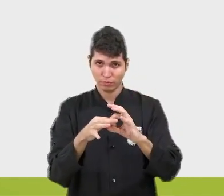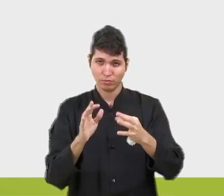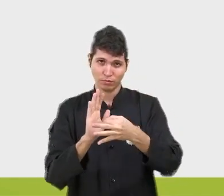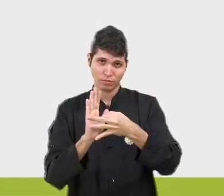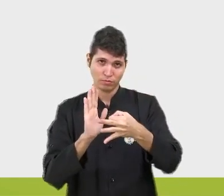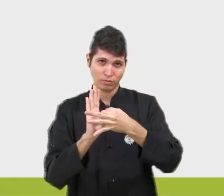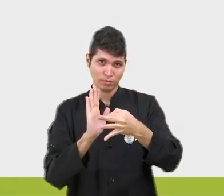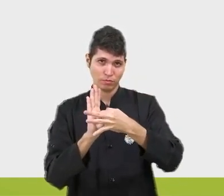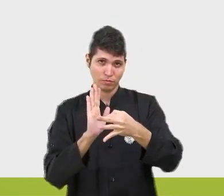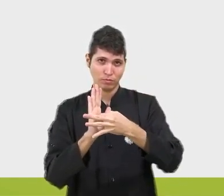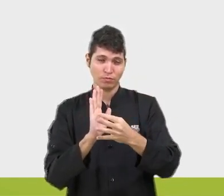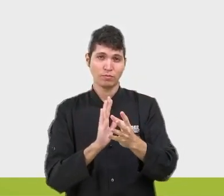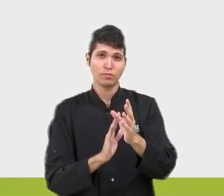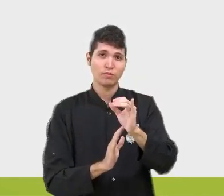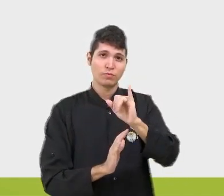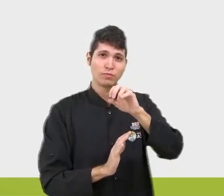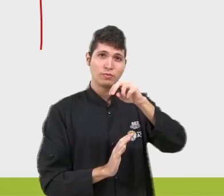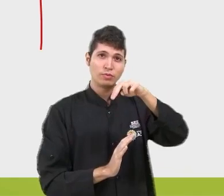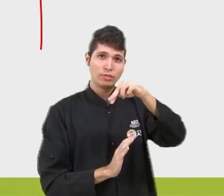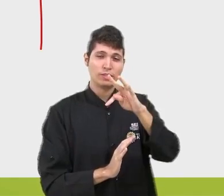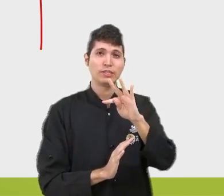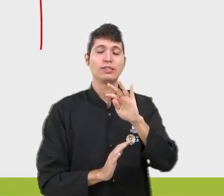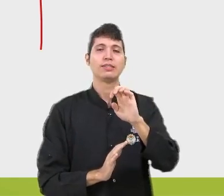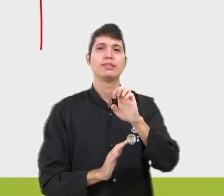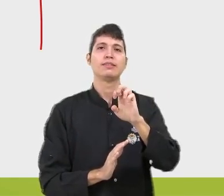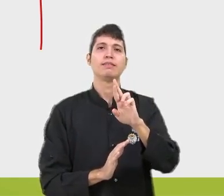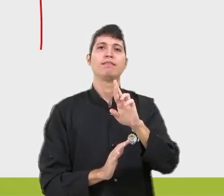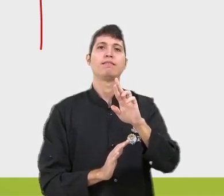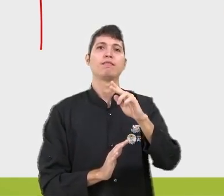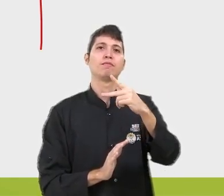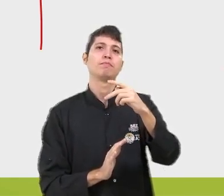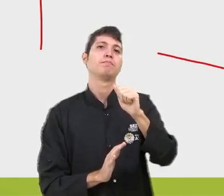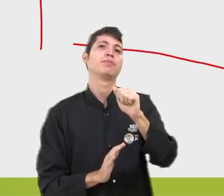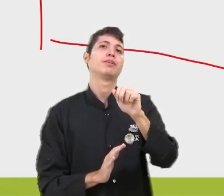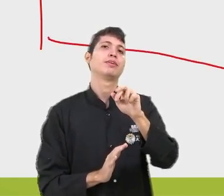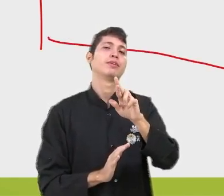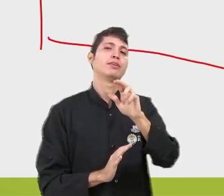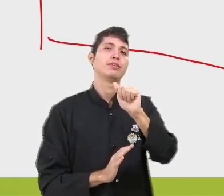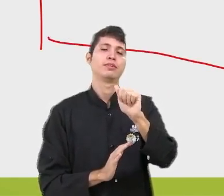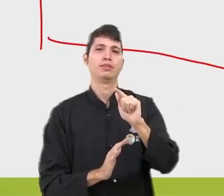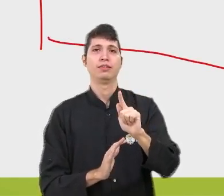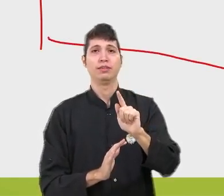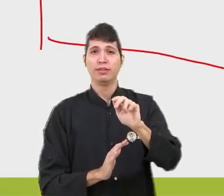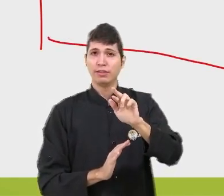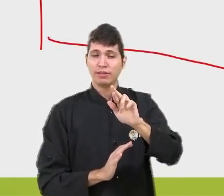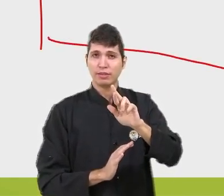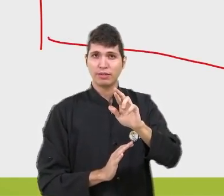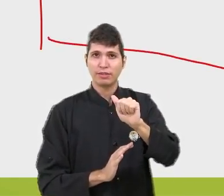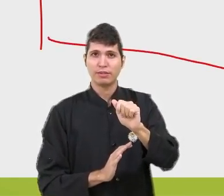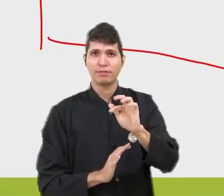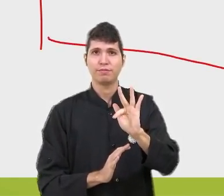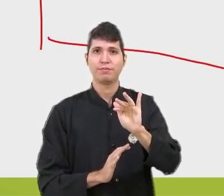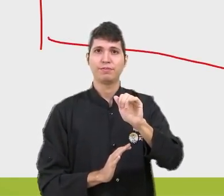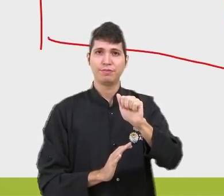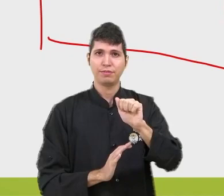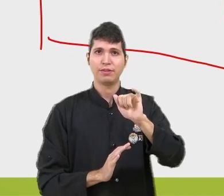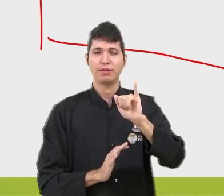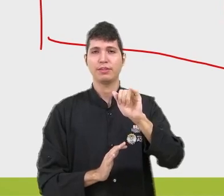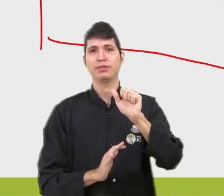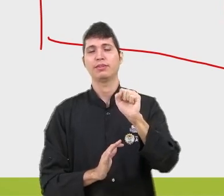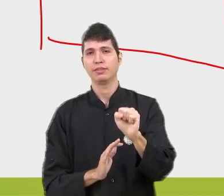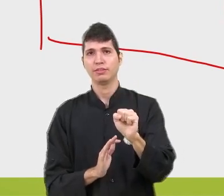argumentativos interparagrafais. Ou seja, tem aqui a minha redação, estou escrevendo, né? Temos aqui